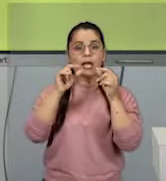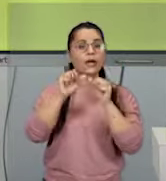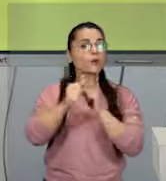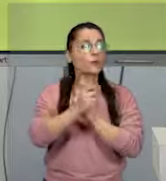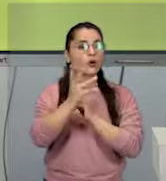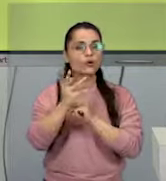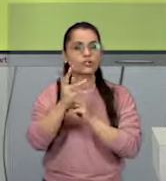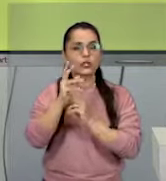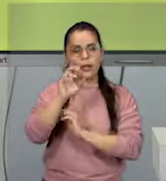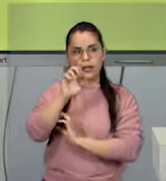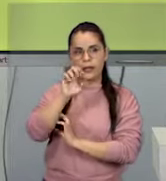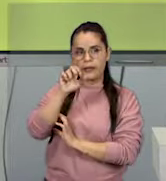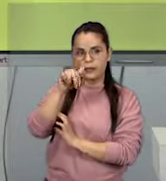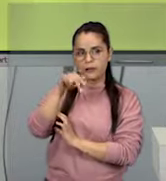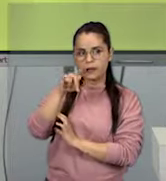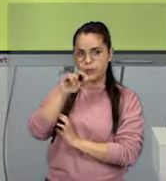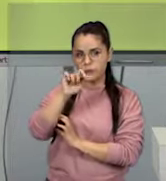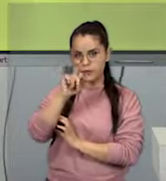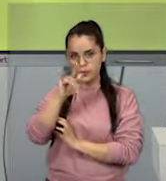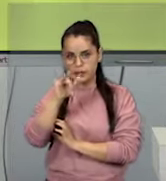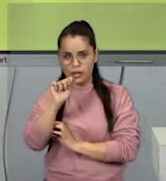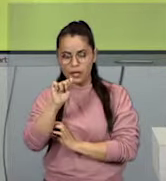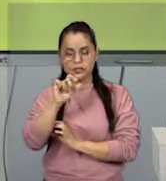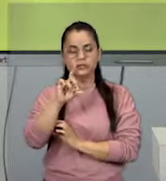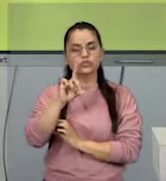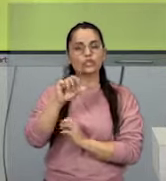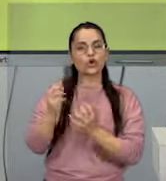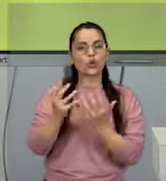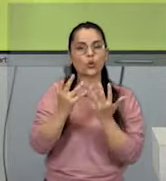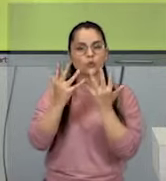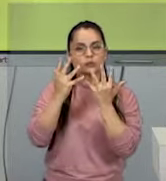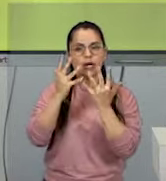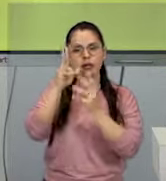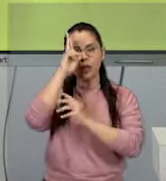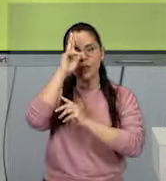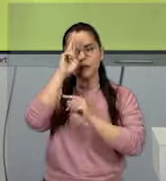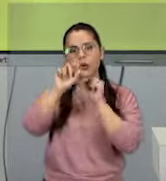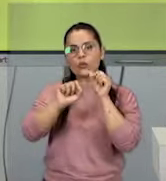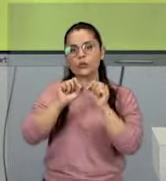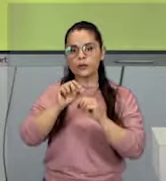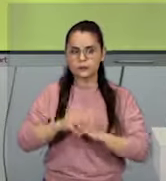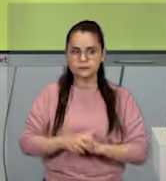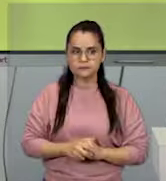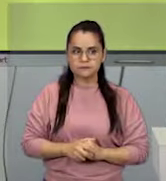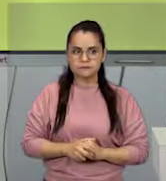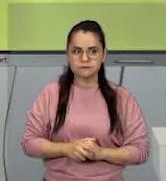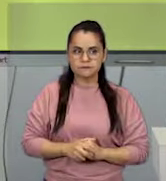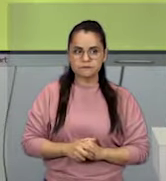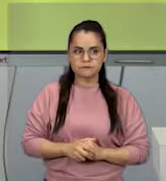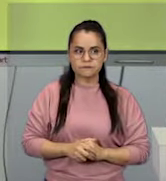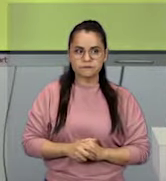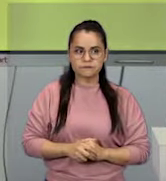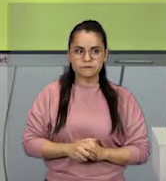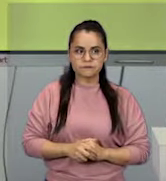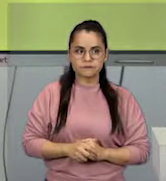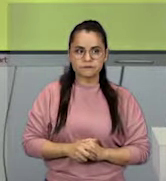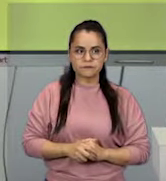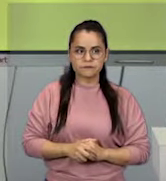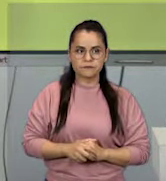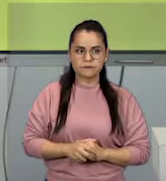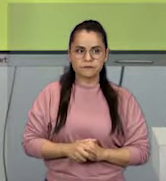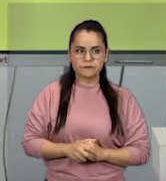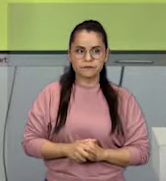liberada é a entalpia de combustão vai lembrar vai lembrar aqui que